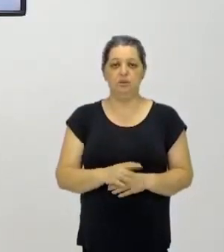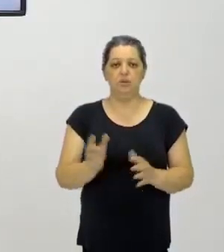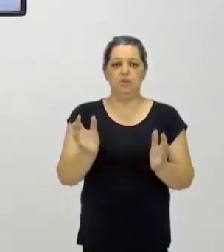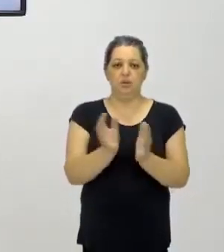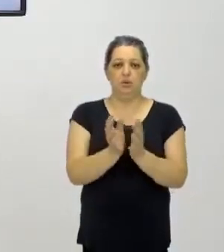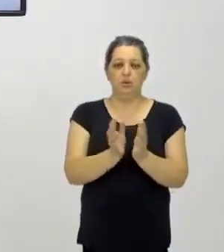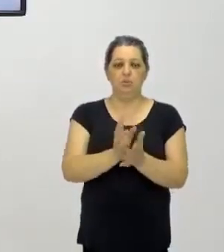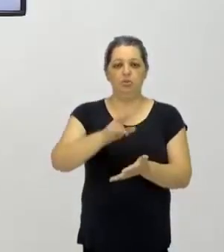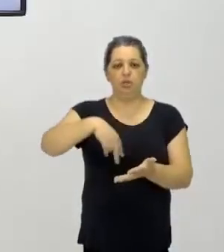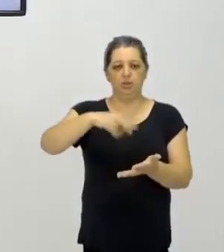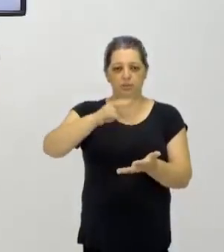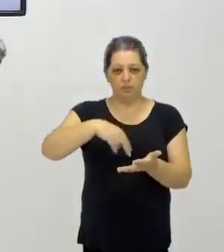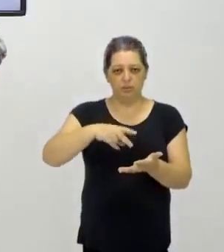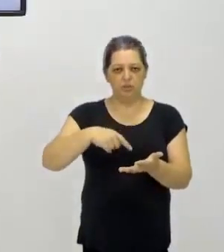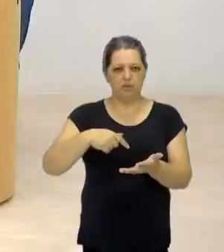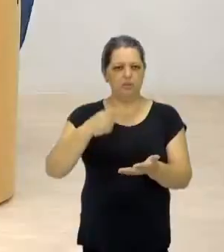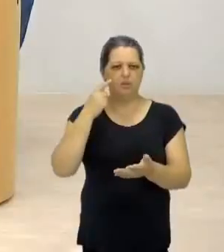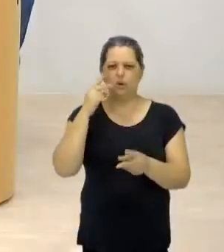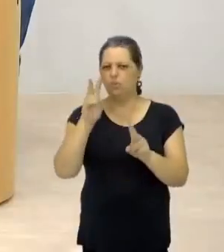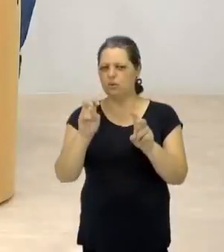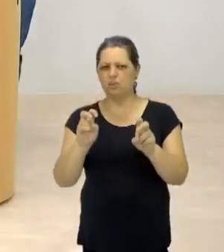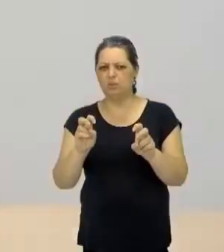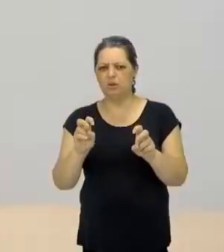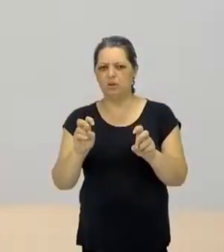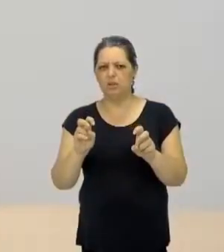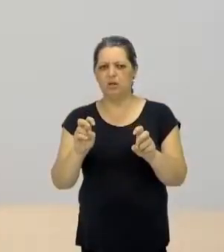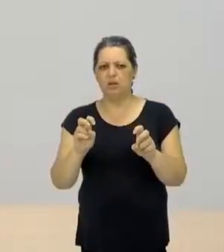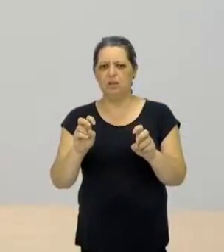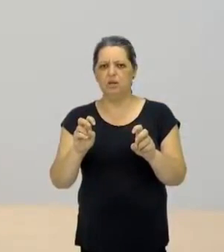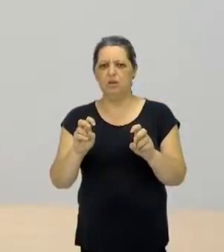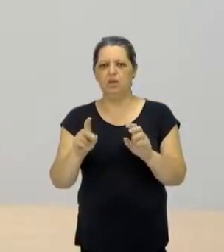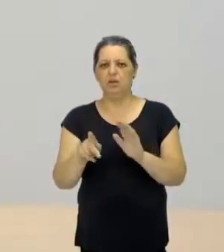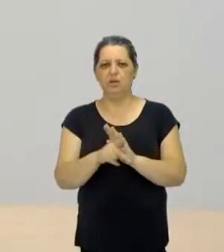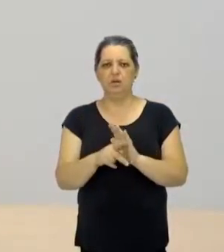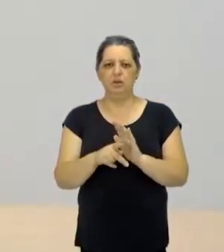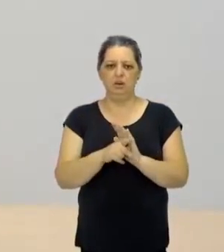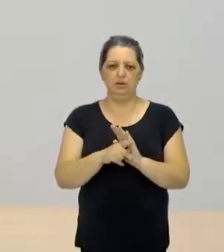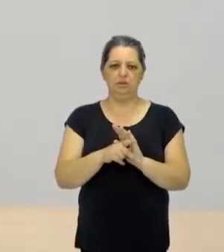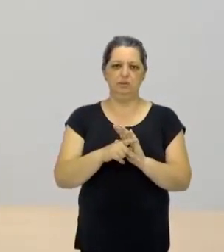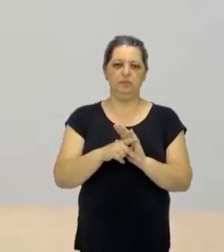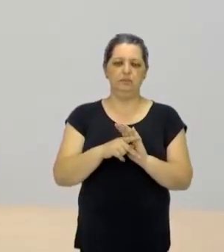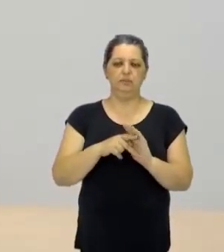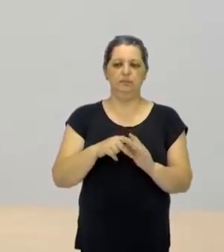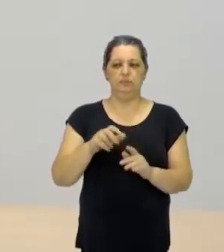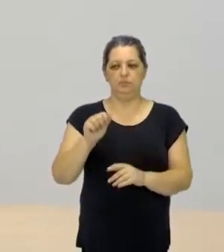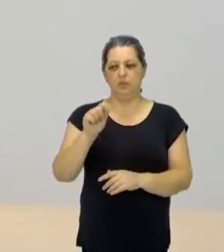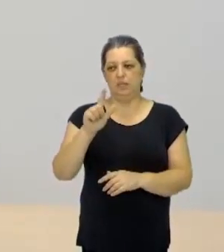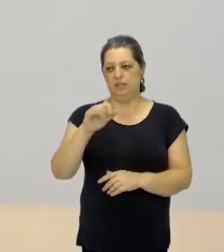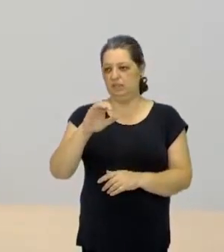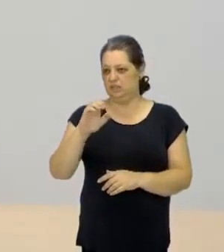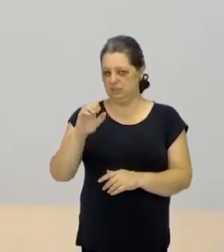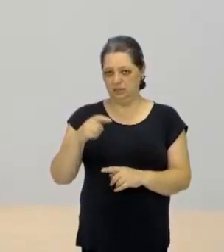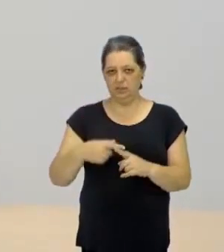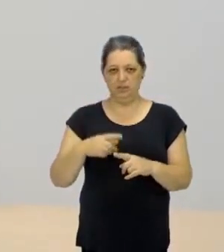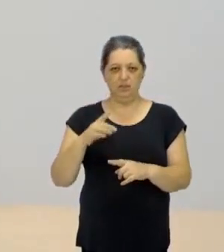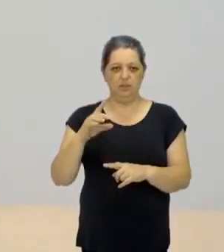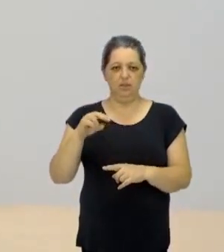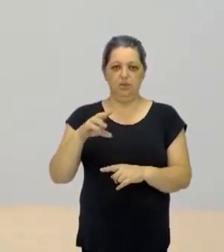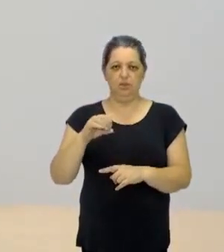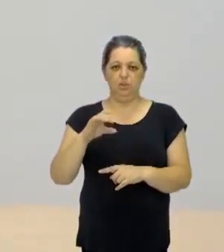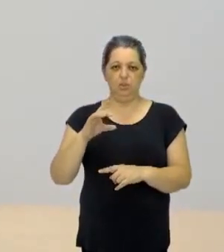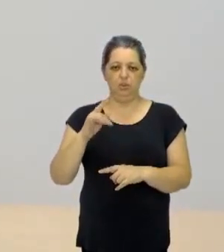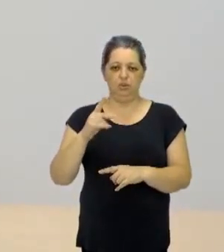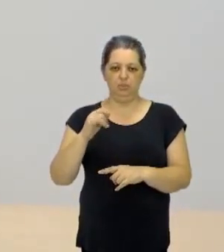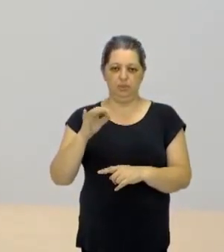de Leitura, que vai estar trabalhando o que mesmo, Rô? Alice no País das Maravilhas, primeira aula, viu, João? Primeira aula. E daqui 15